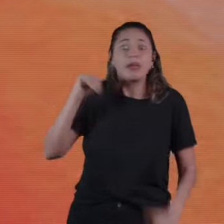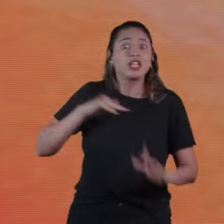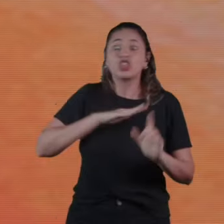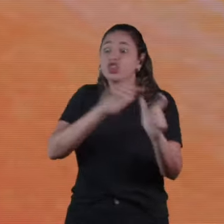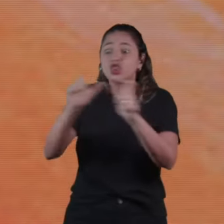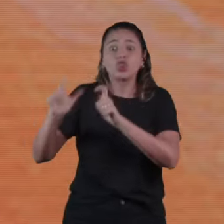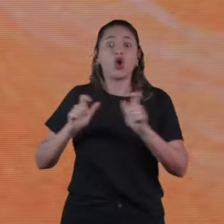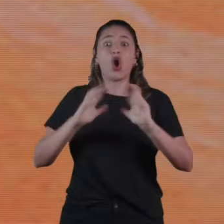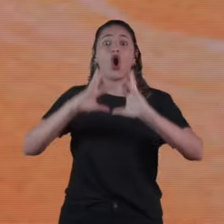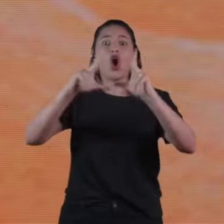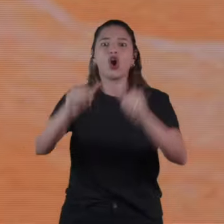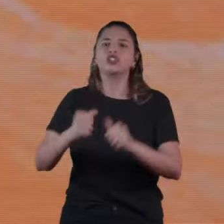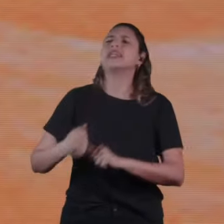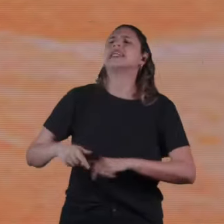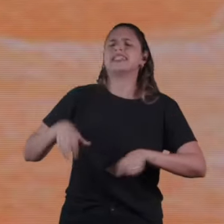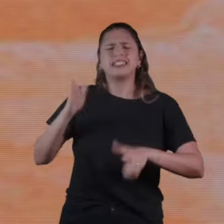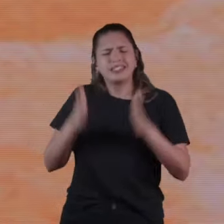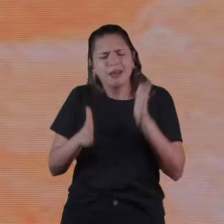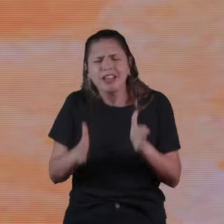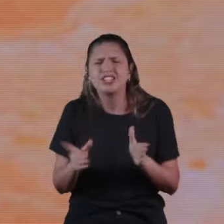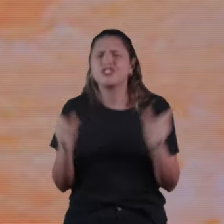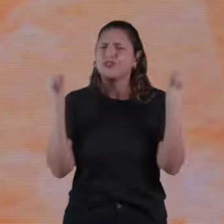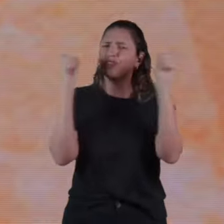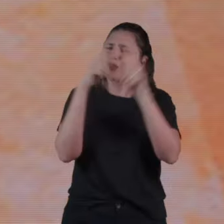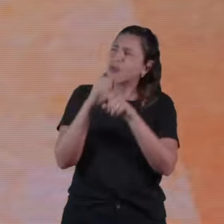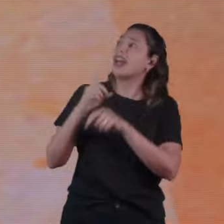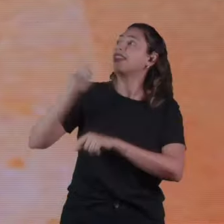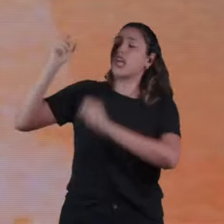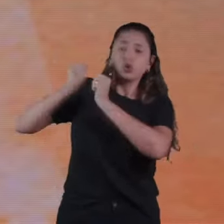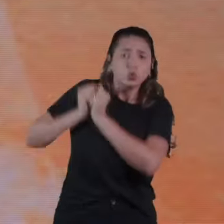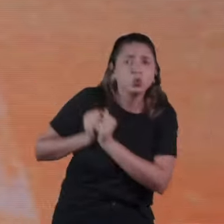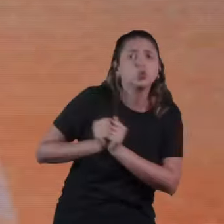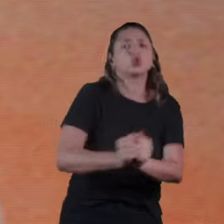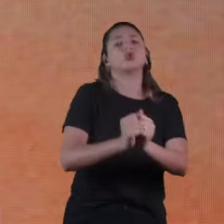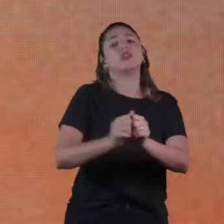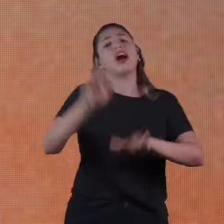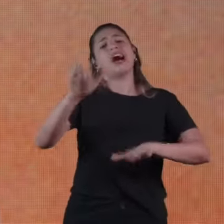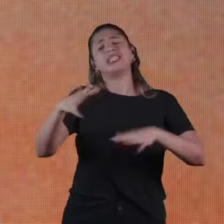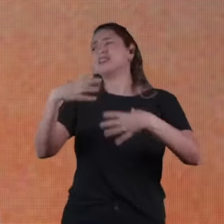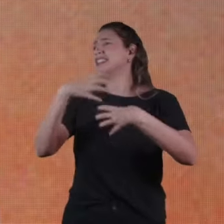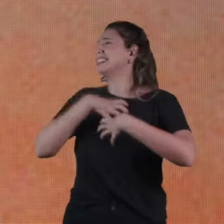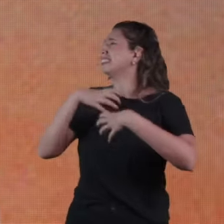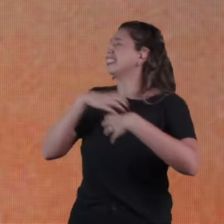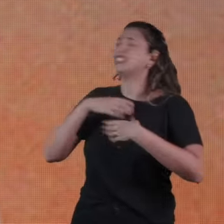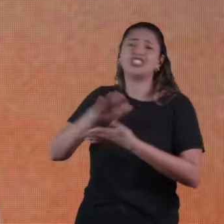está presente nas suas maiores lutas. Deus está presente quando você não sente a presença de Deus.